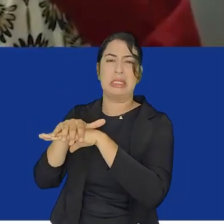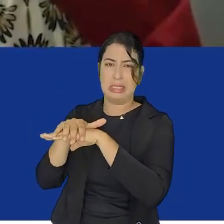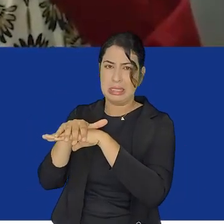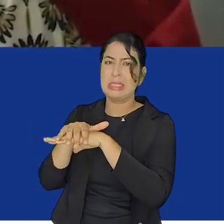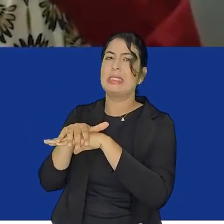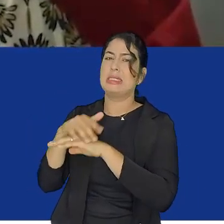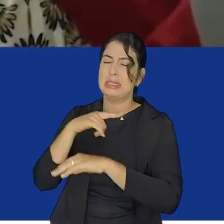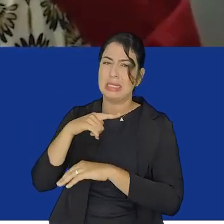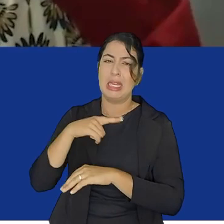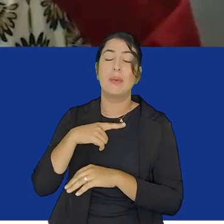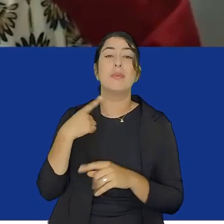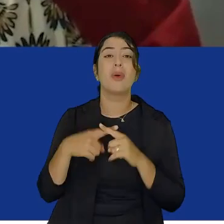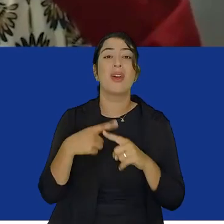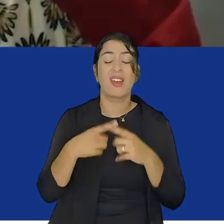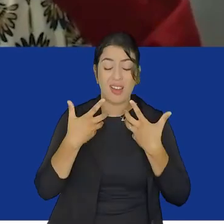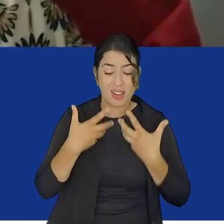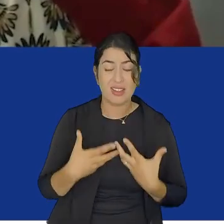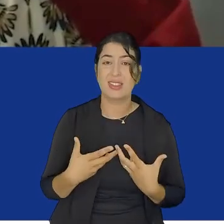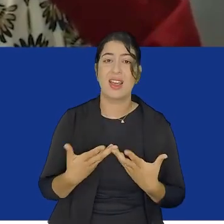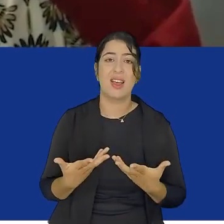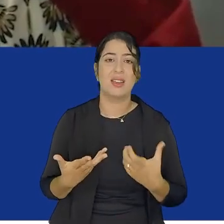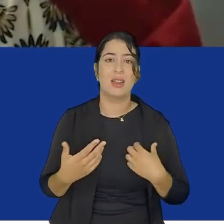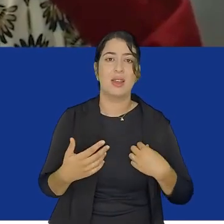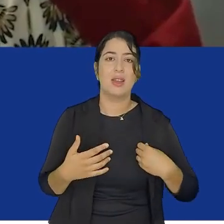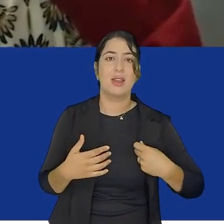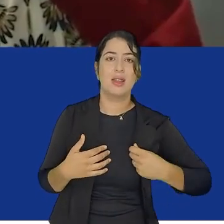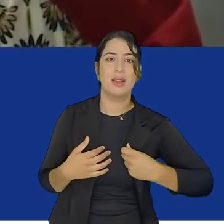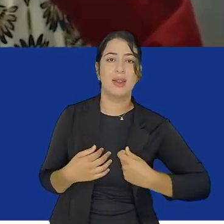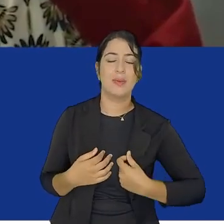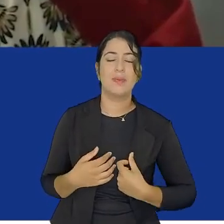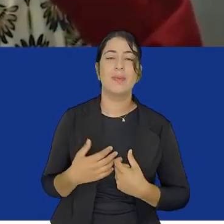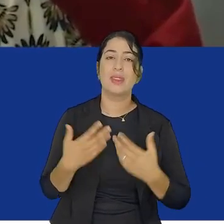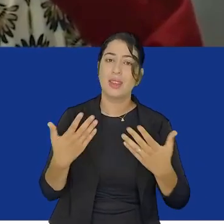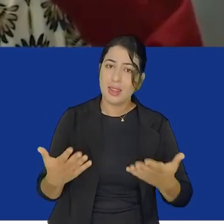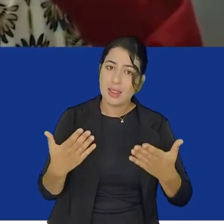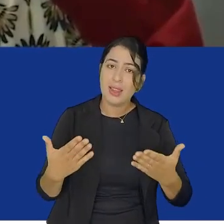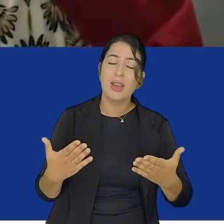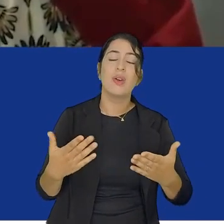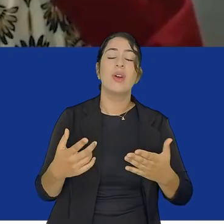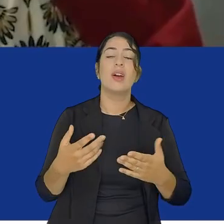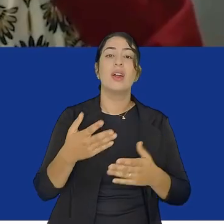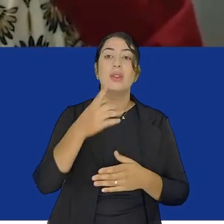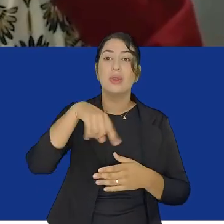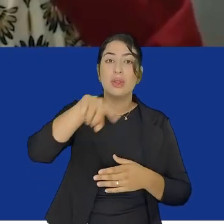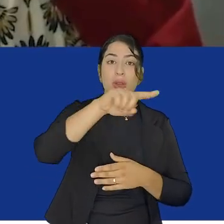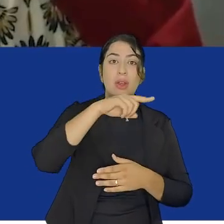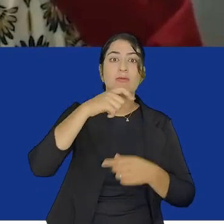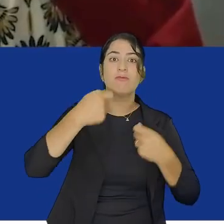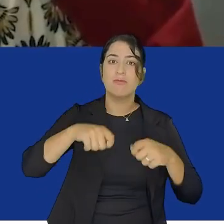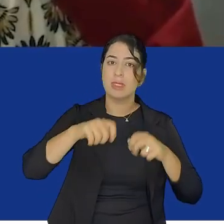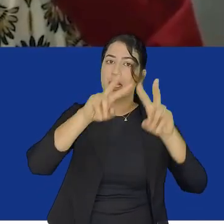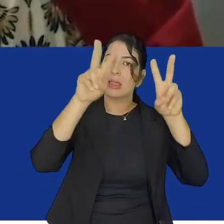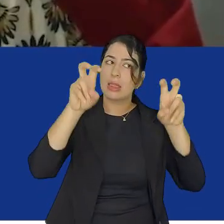que são hostis, porque estão tentando se defender, estão tentando sobreviver. Então, tem tópicos que nós precisamos colocar à